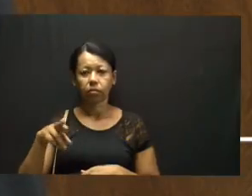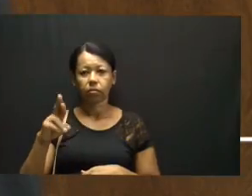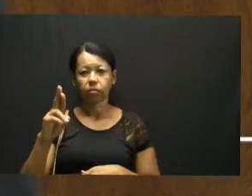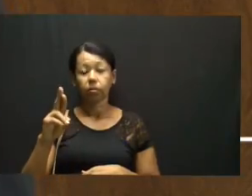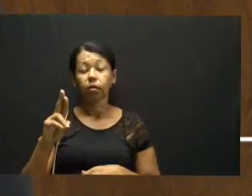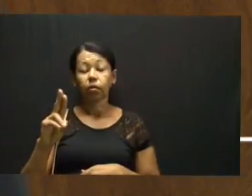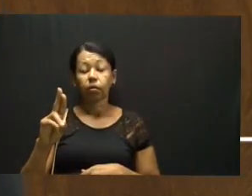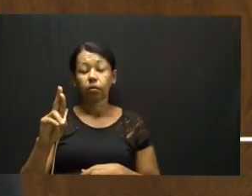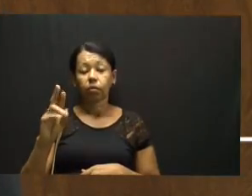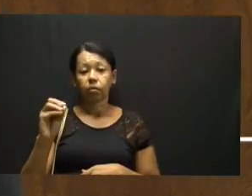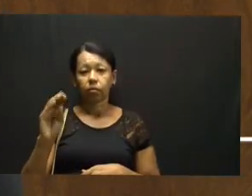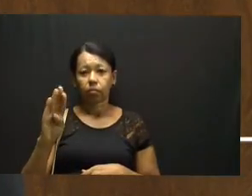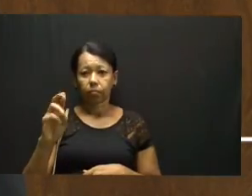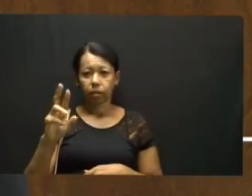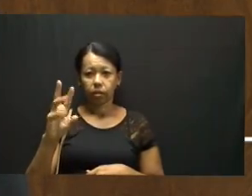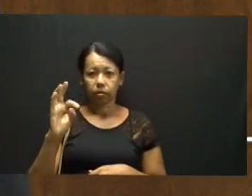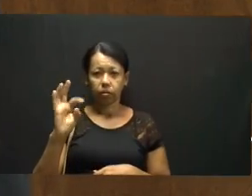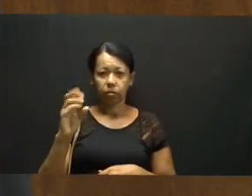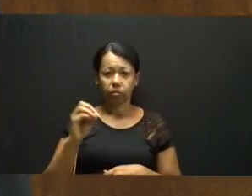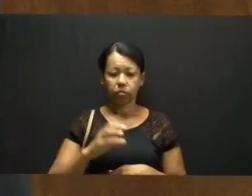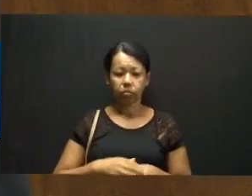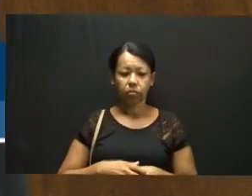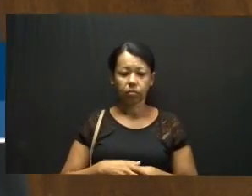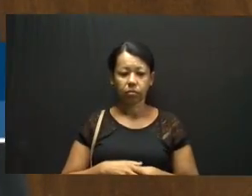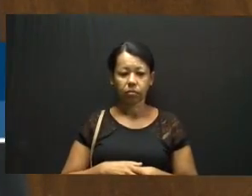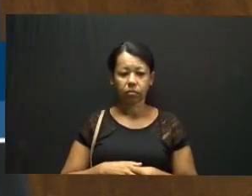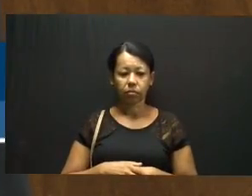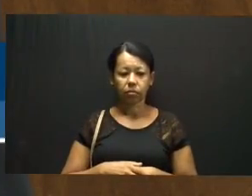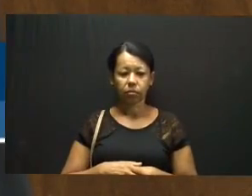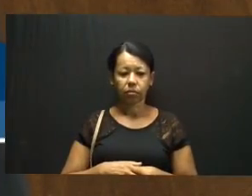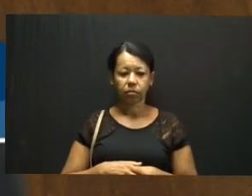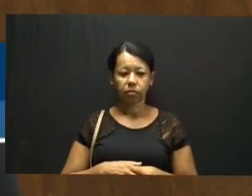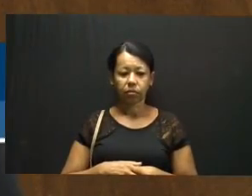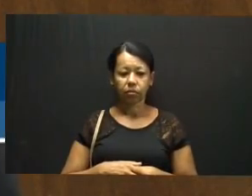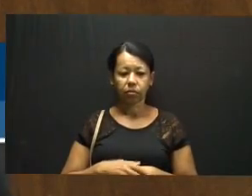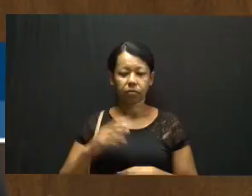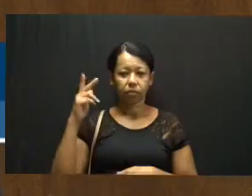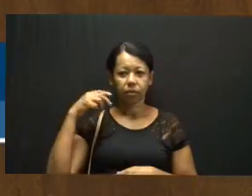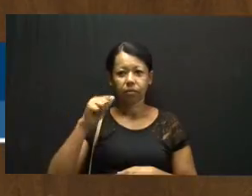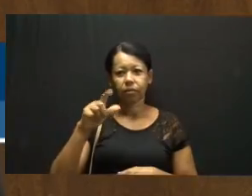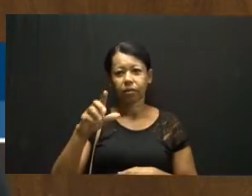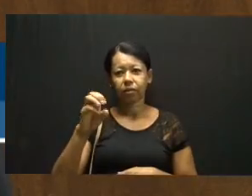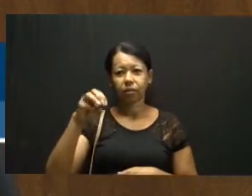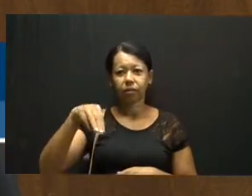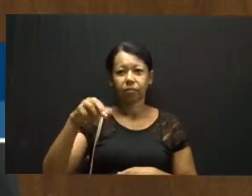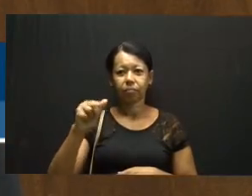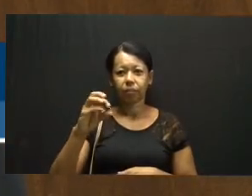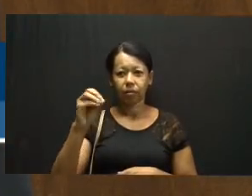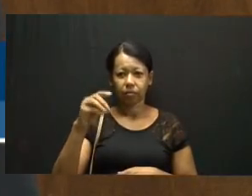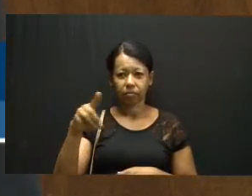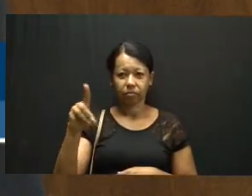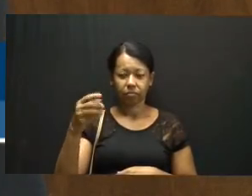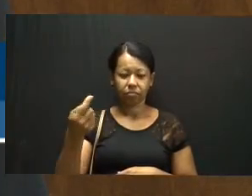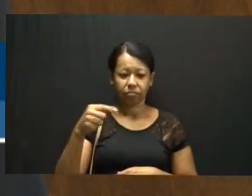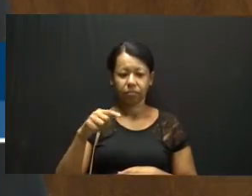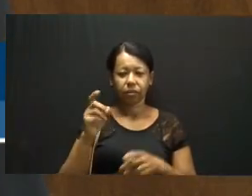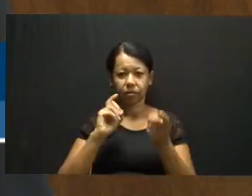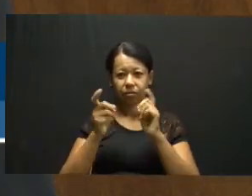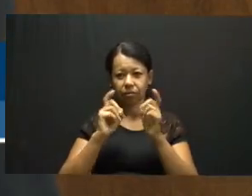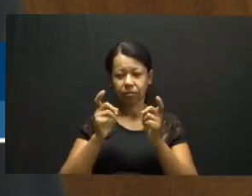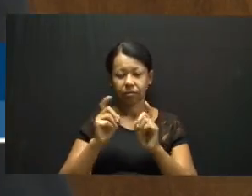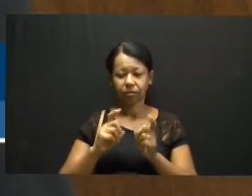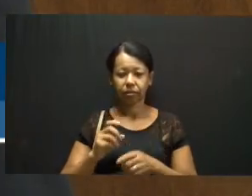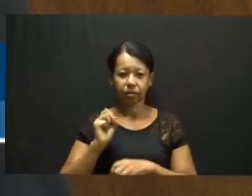Roberto Soares, o Rodrigo Soares, o vereador alemão que vai presidir mais essa sessão